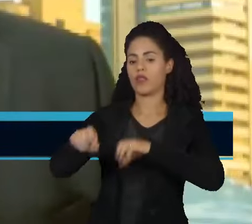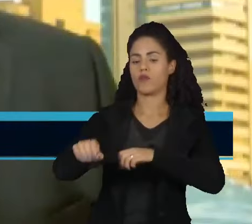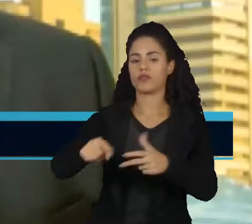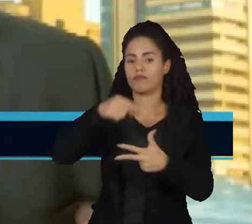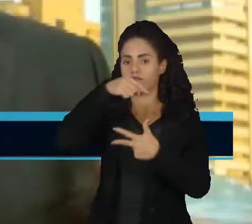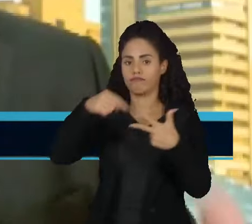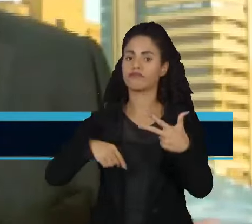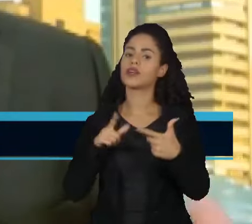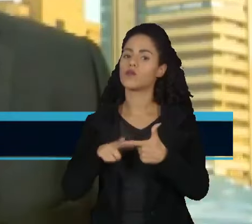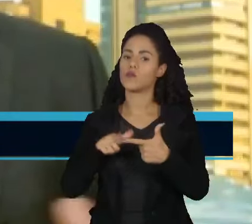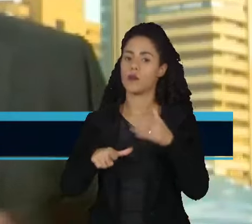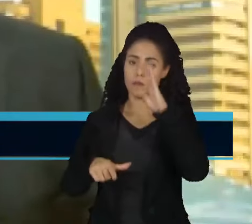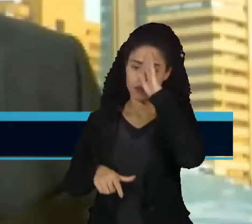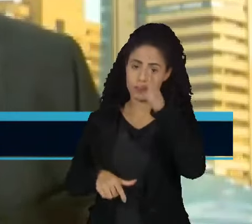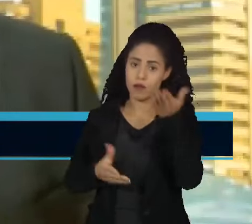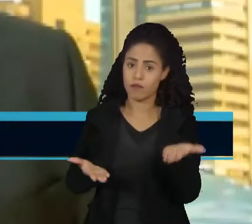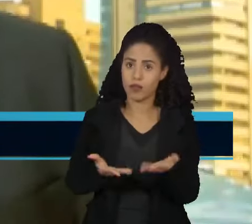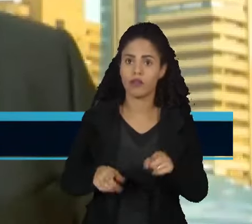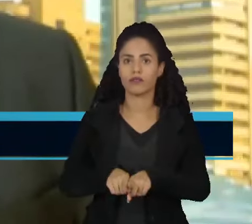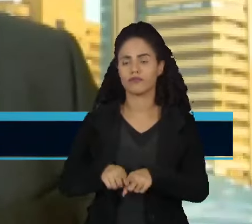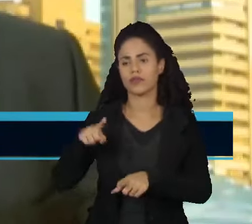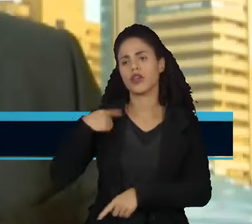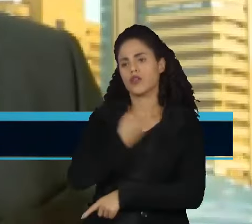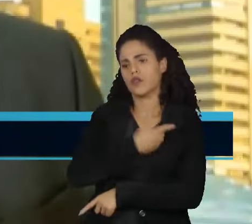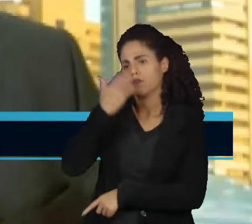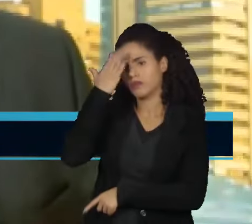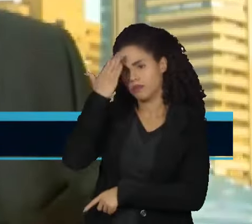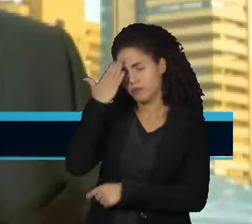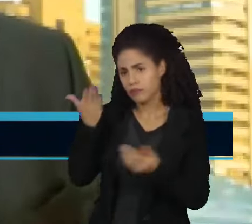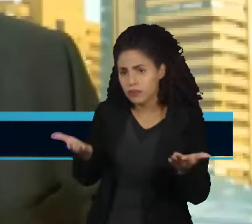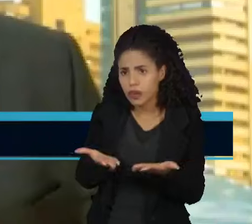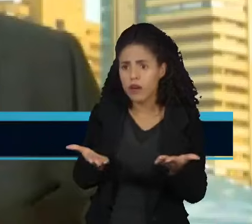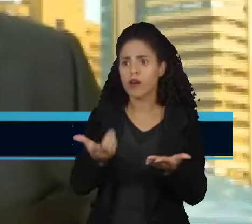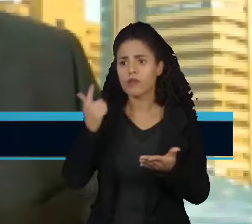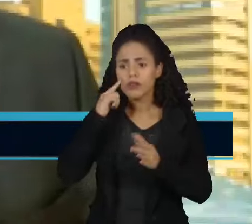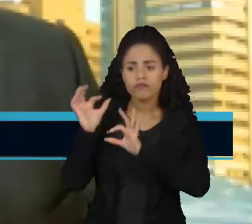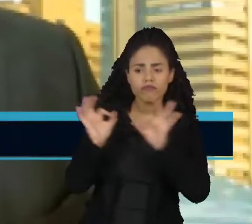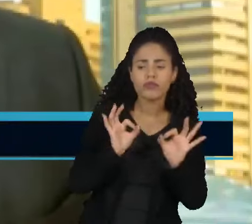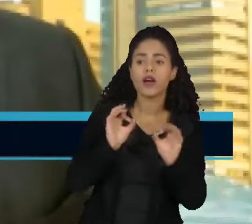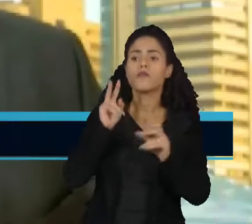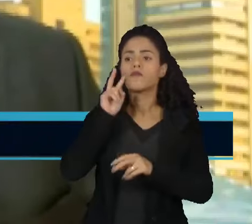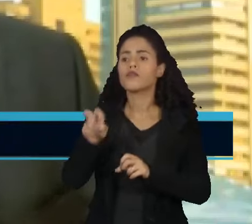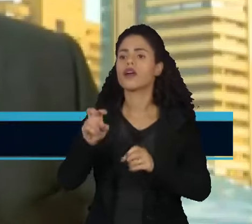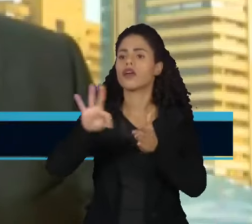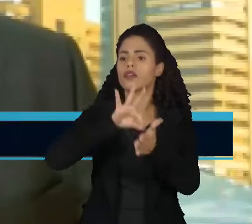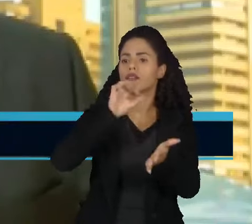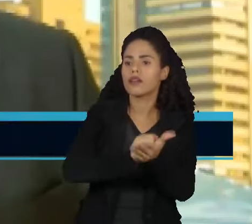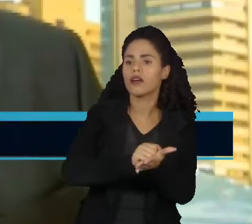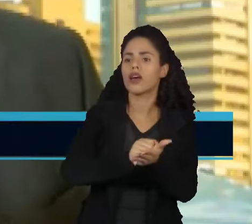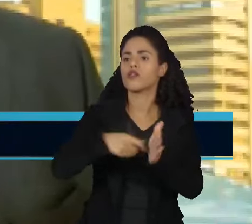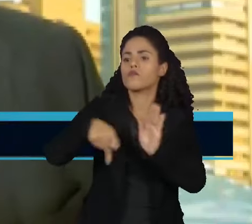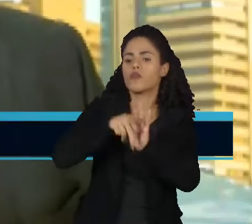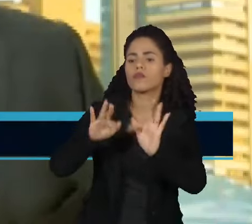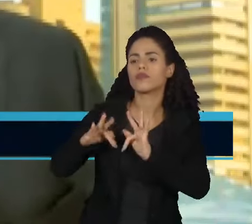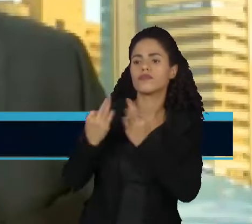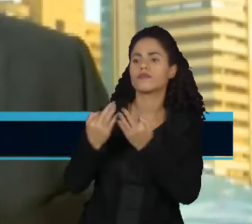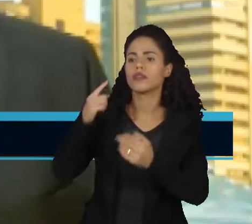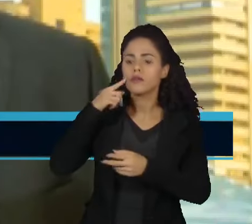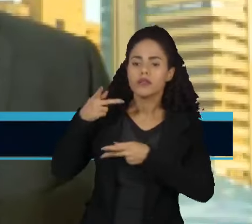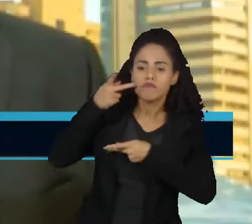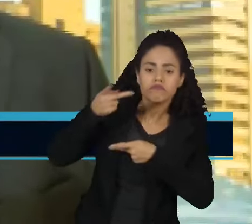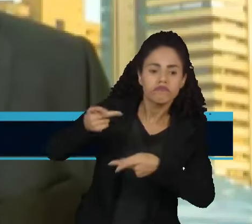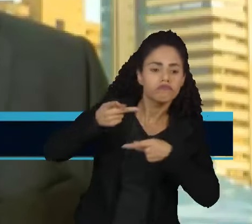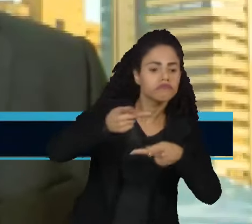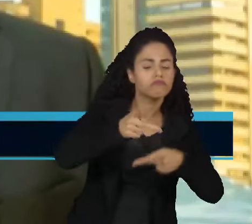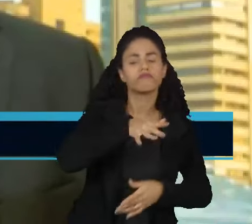vários programas, evidentemente, mas eu acho que acompanhar as famílias, ter um cadastro permanente, inclusive de